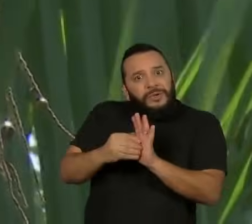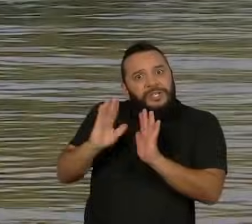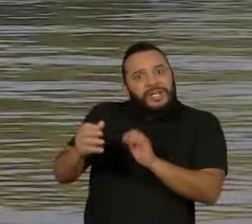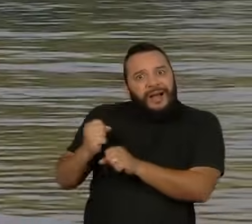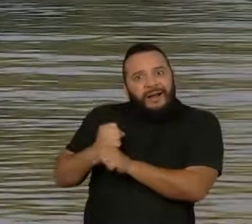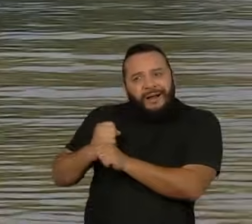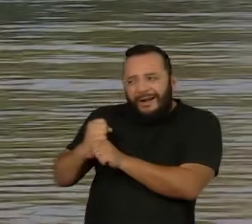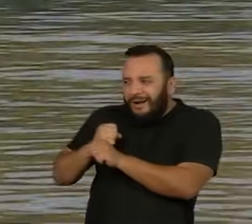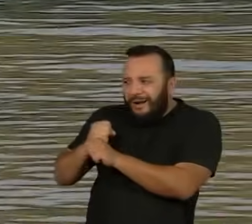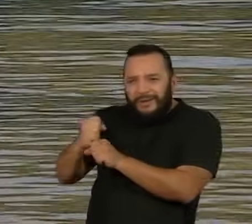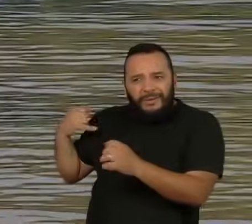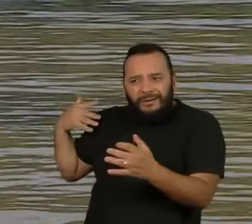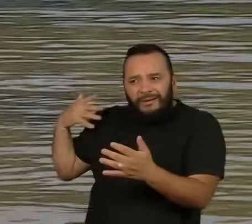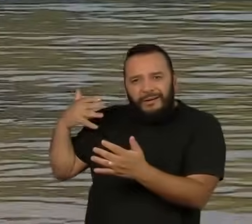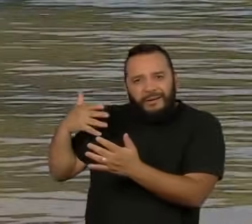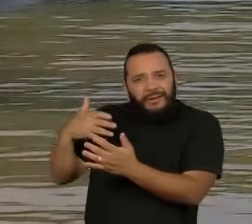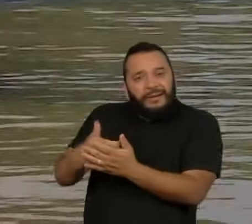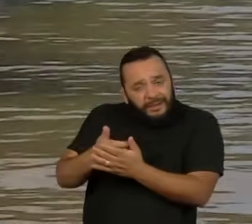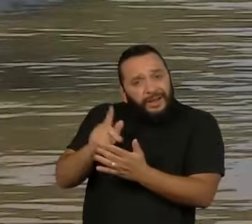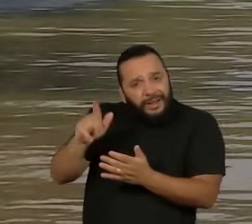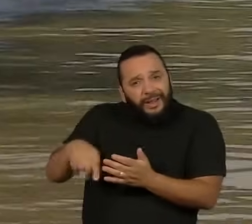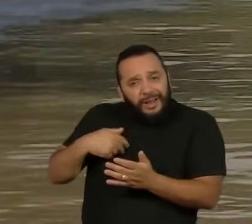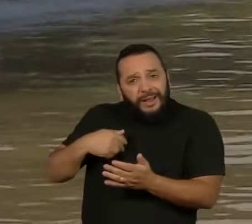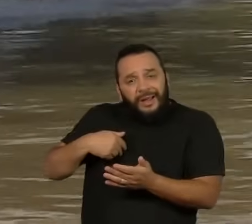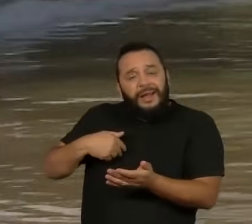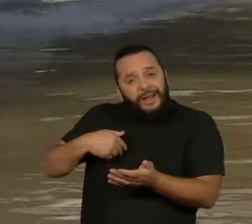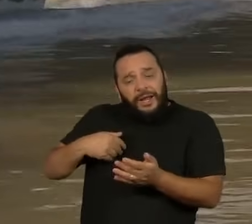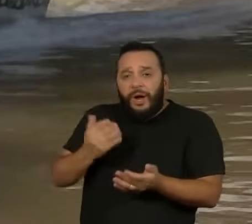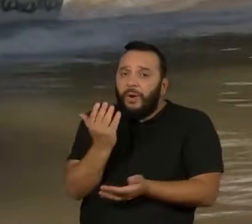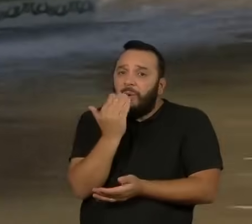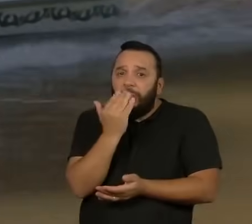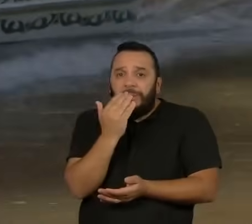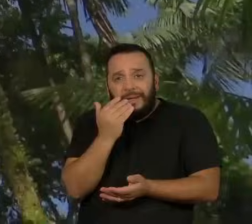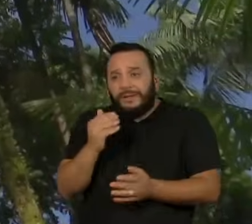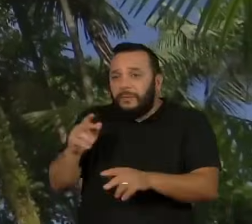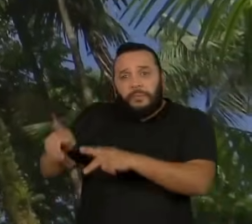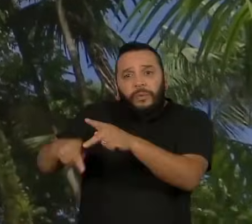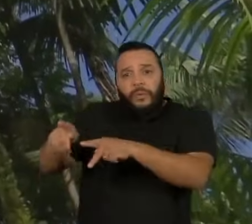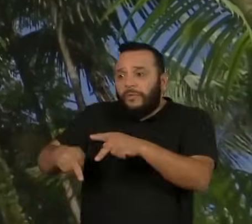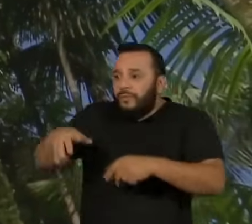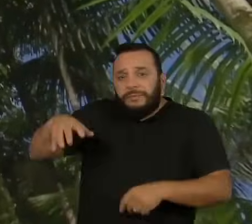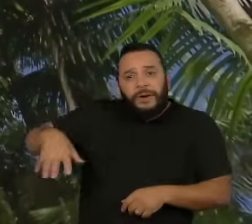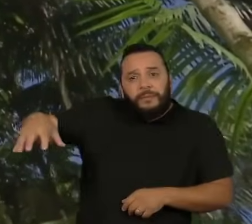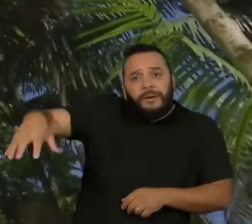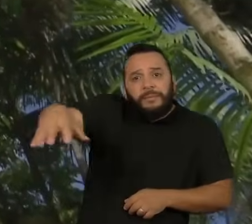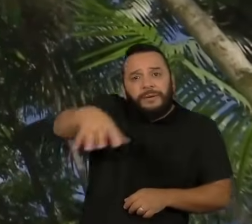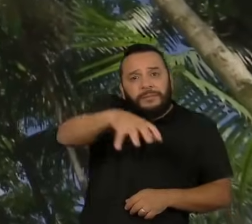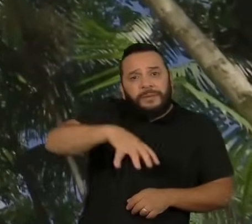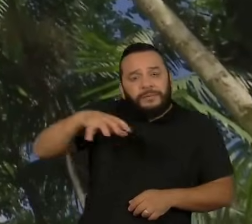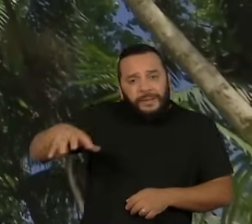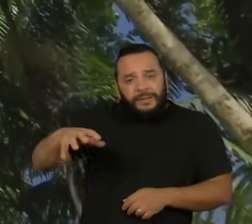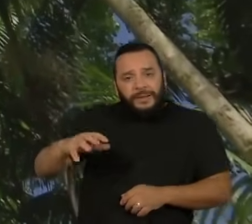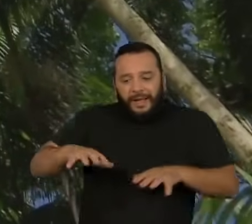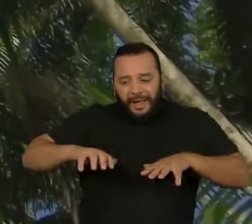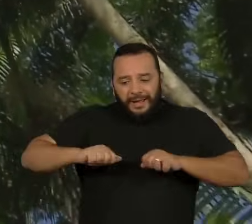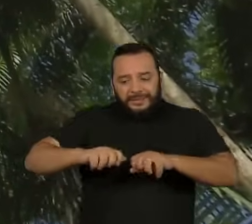anos. É uma das bases da alimentação para as populações locais, um símbolo da floresta.